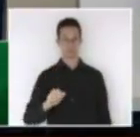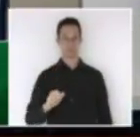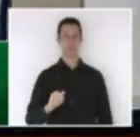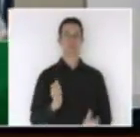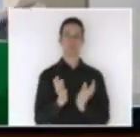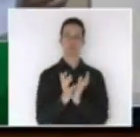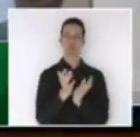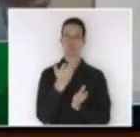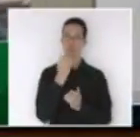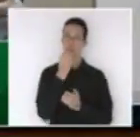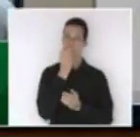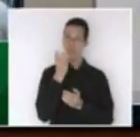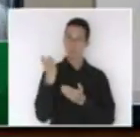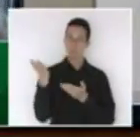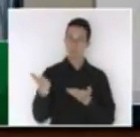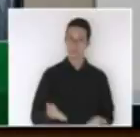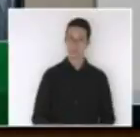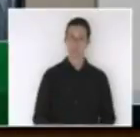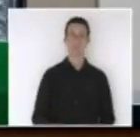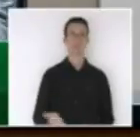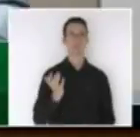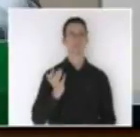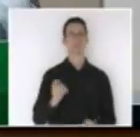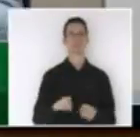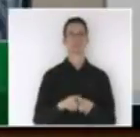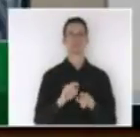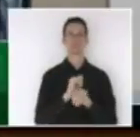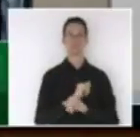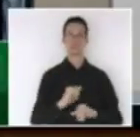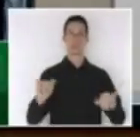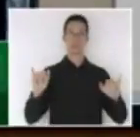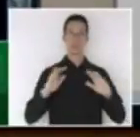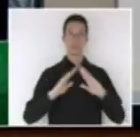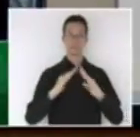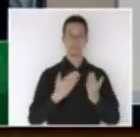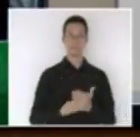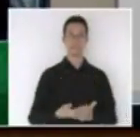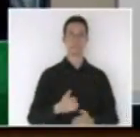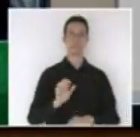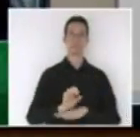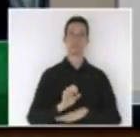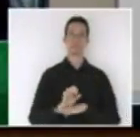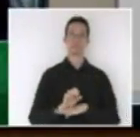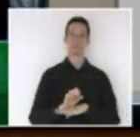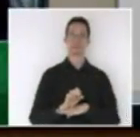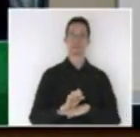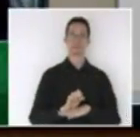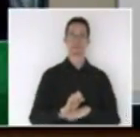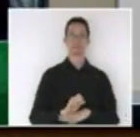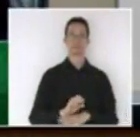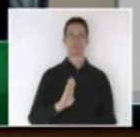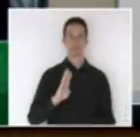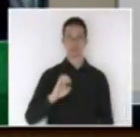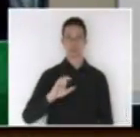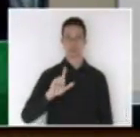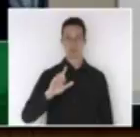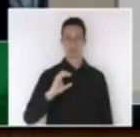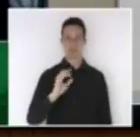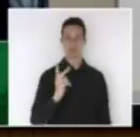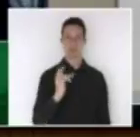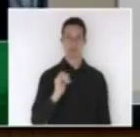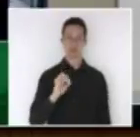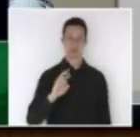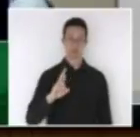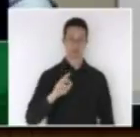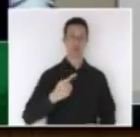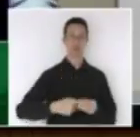aproveitar, então, para comunicar também da Escola Estadual de Educação Básica, Belchior, da cidade de Gaspar,